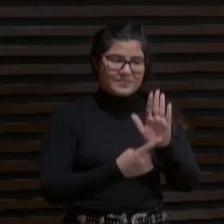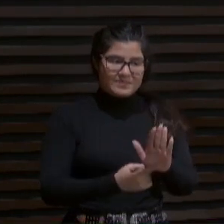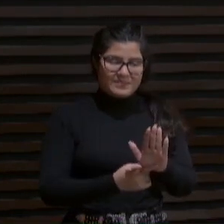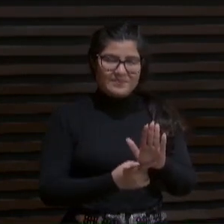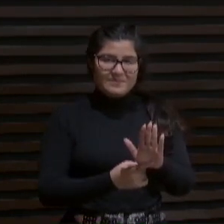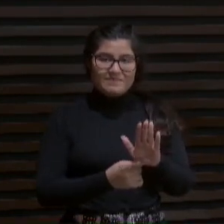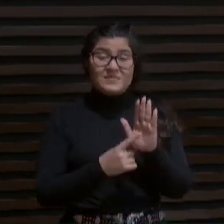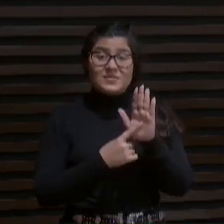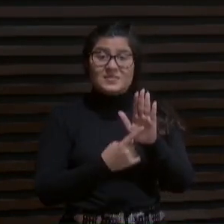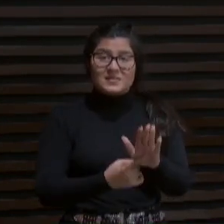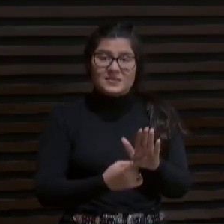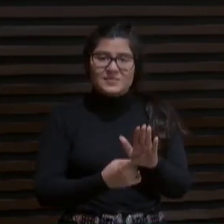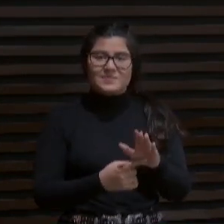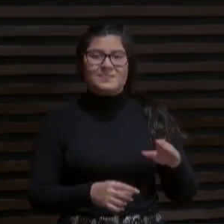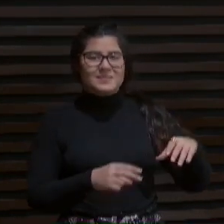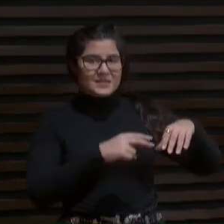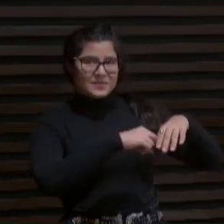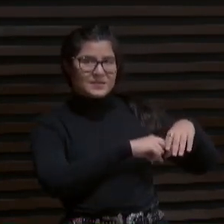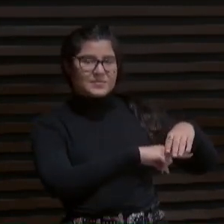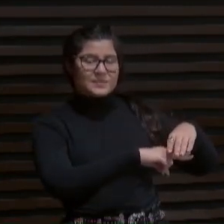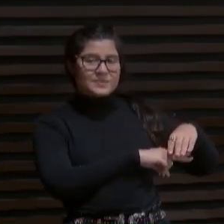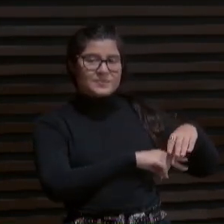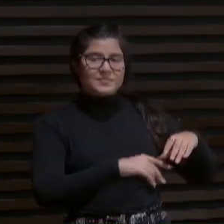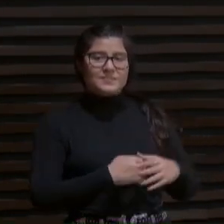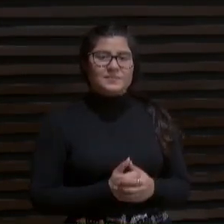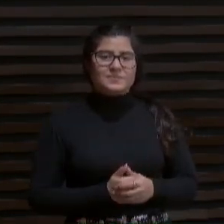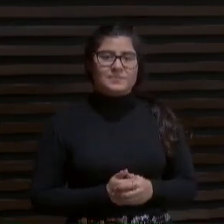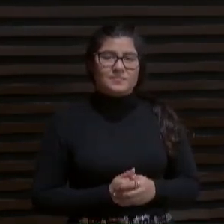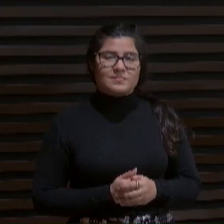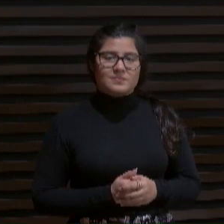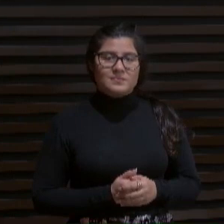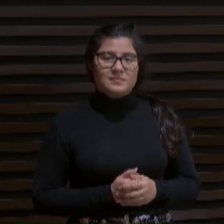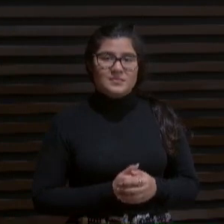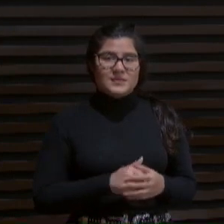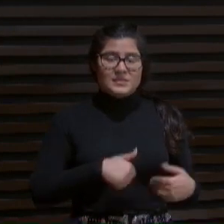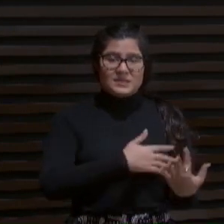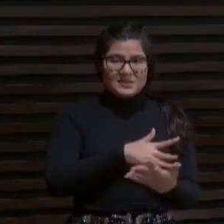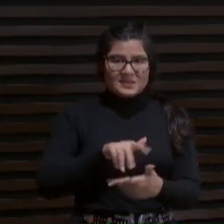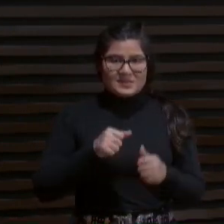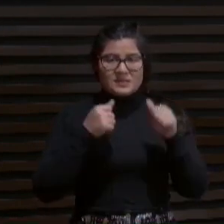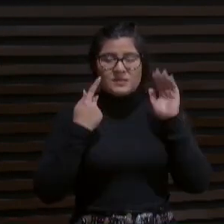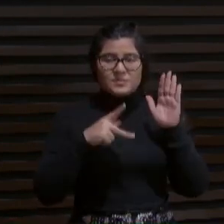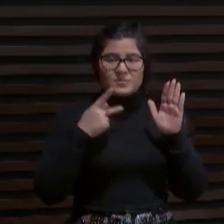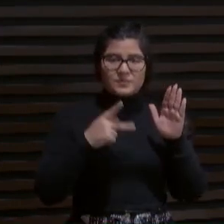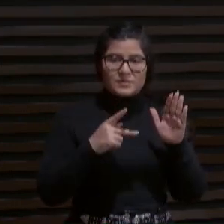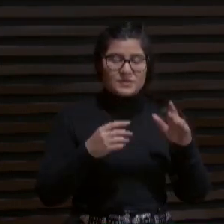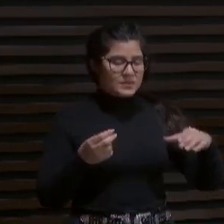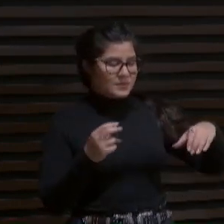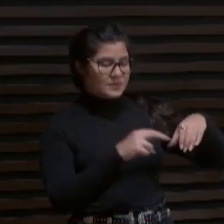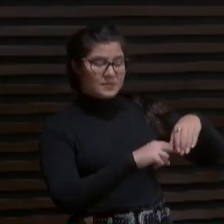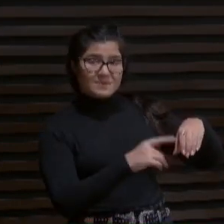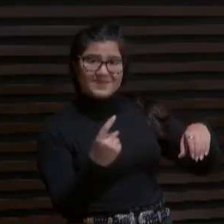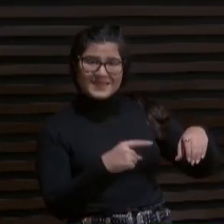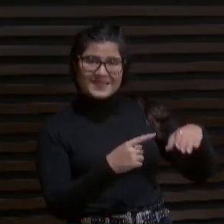deu o sinal, e o sinal era uma sepultura, um sepulcrário, ali na terra prometida. E aquele sepulcro era um